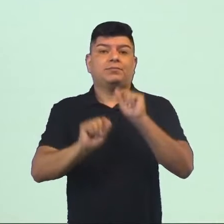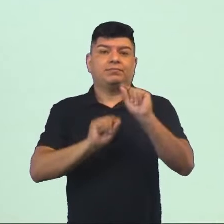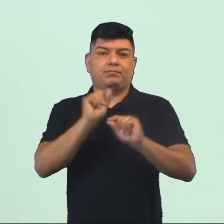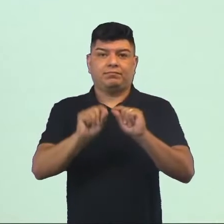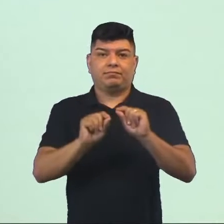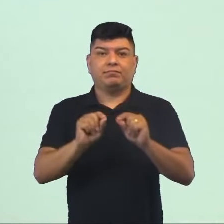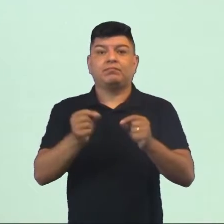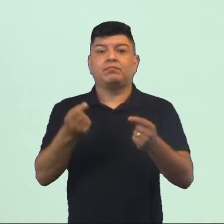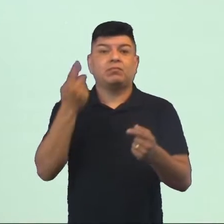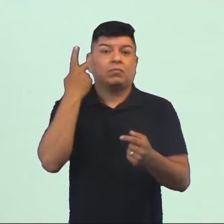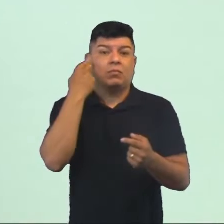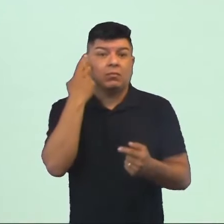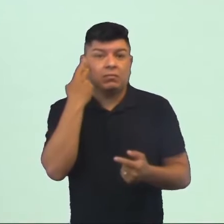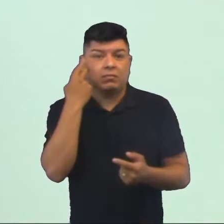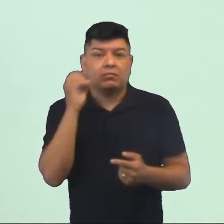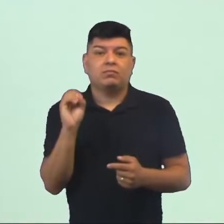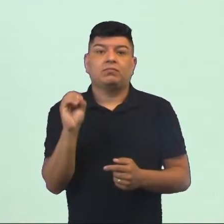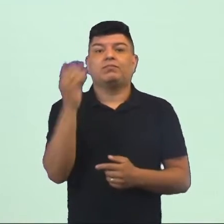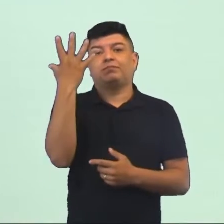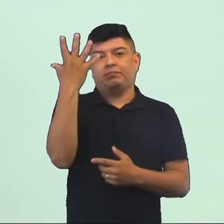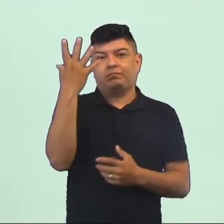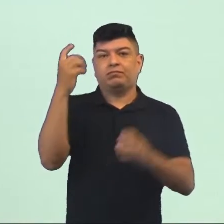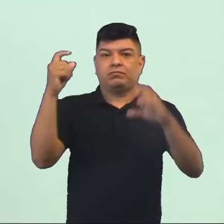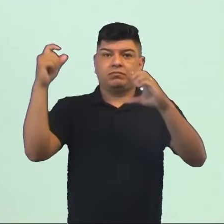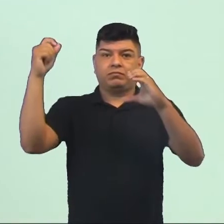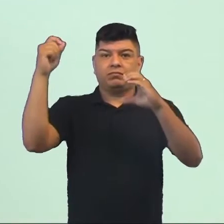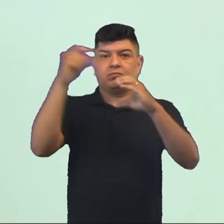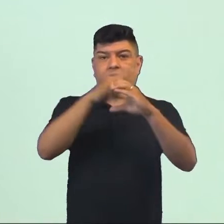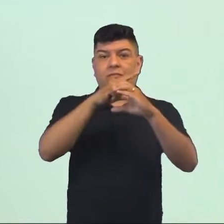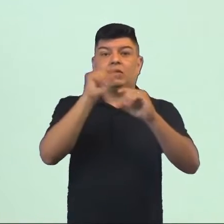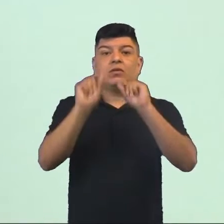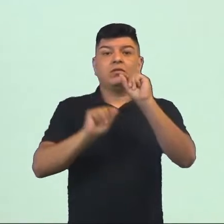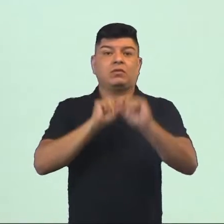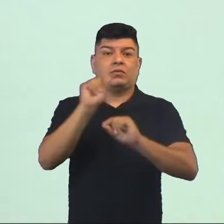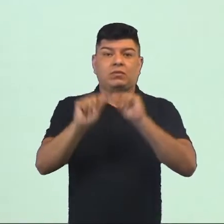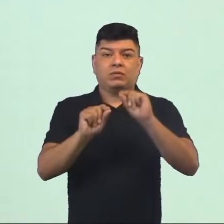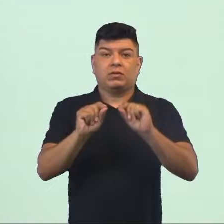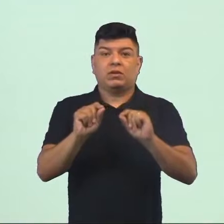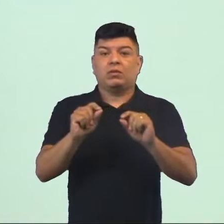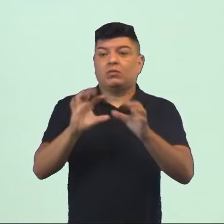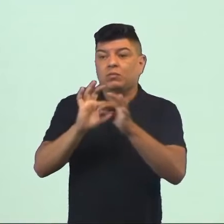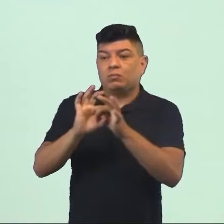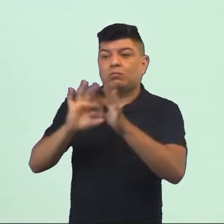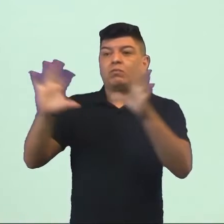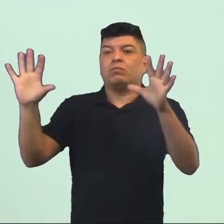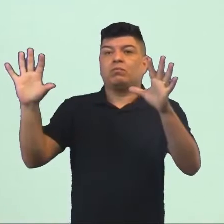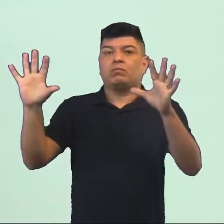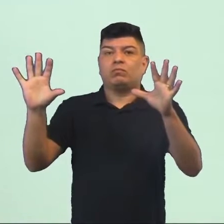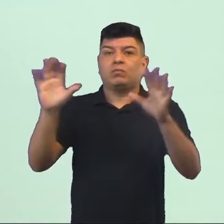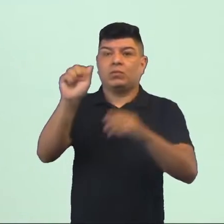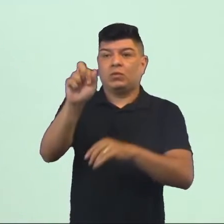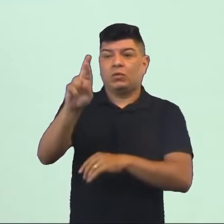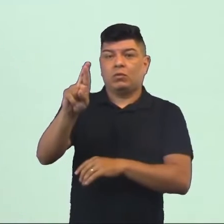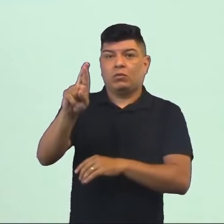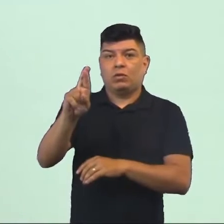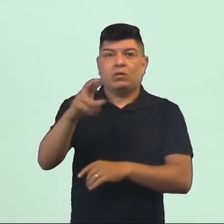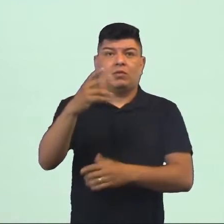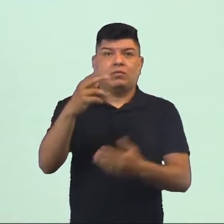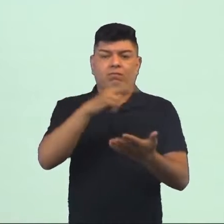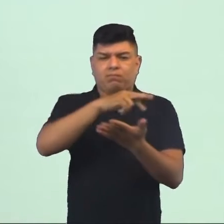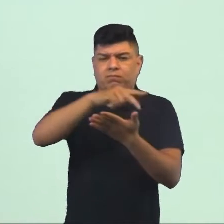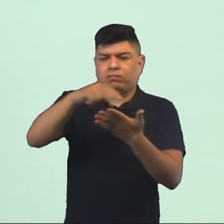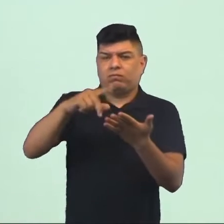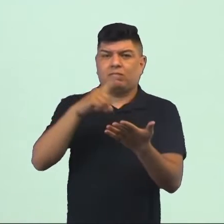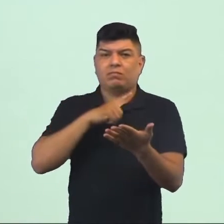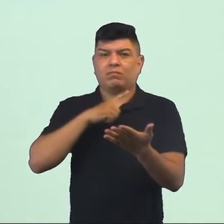estufa funcione normalmente? O que impede que ele funcione normalmente são os gases lançados na atmosfera, CFC e